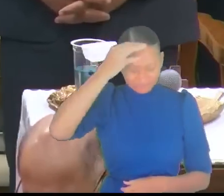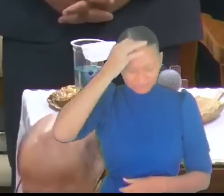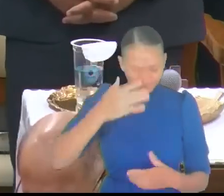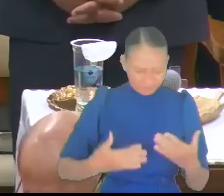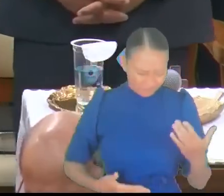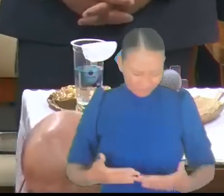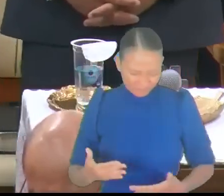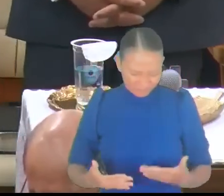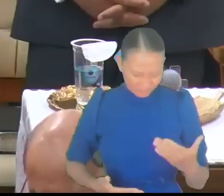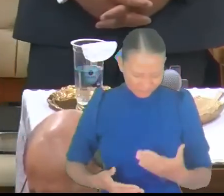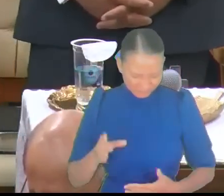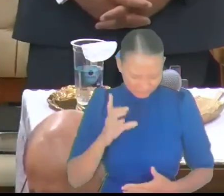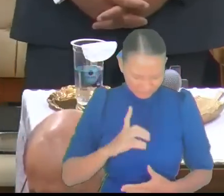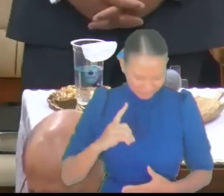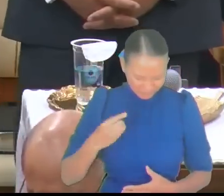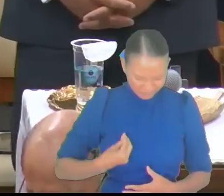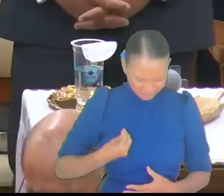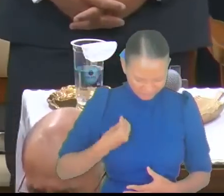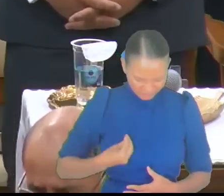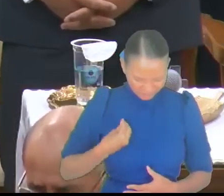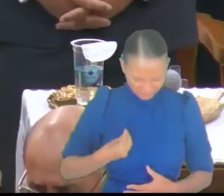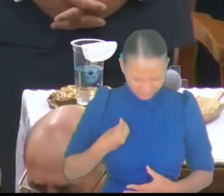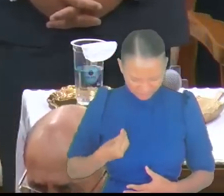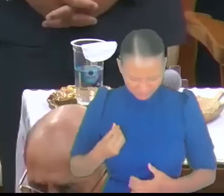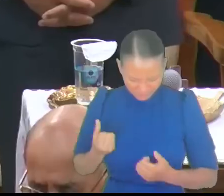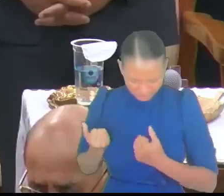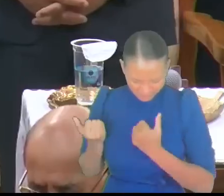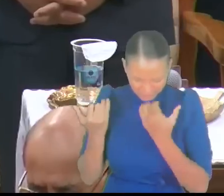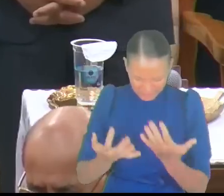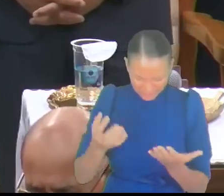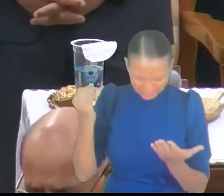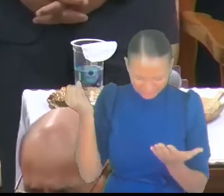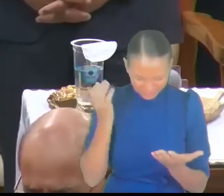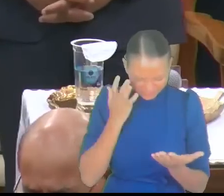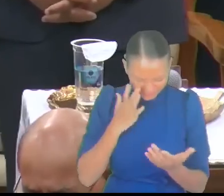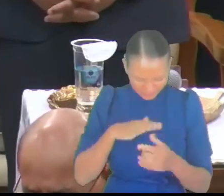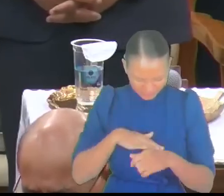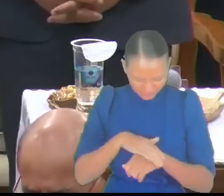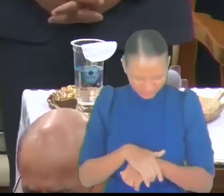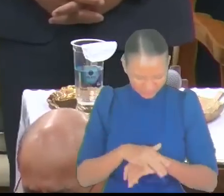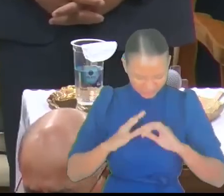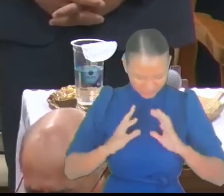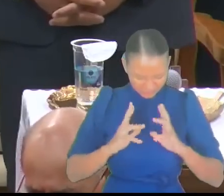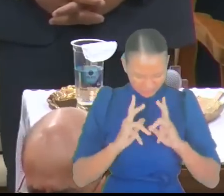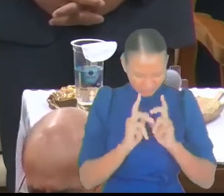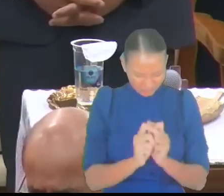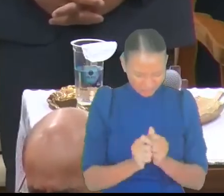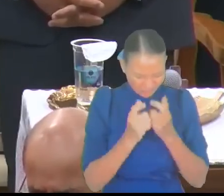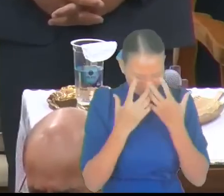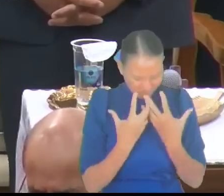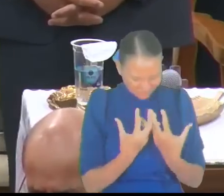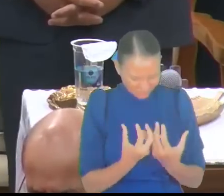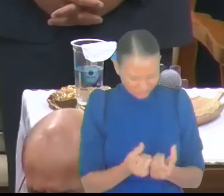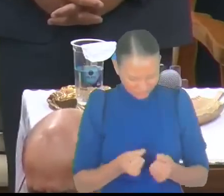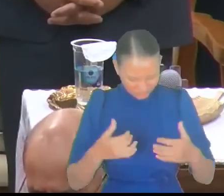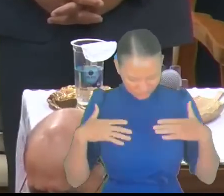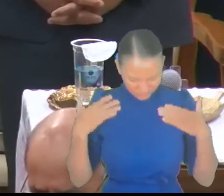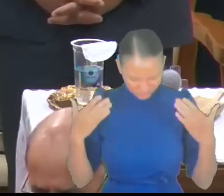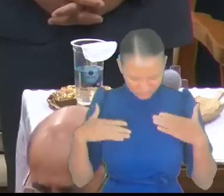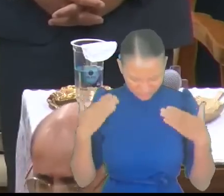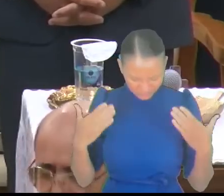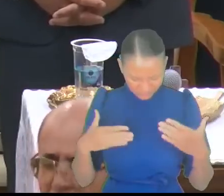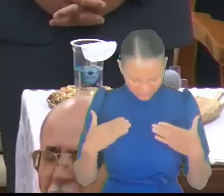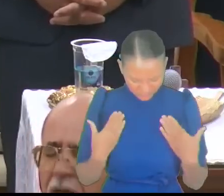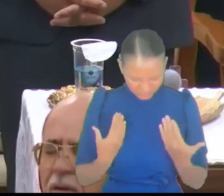Deus vivo. Conceda a tua graça, para que nesta noite todos recebam, se alegre, Deus